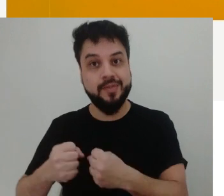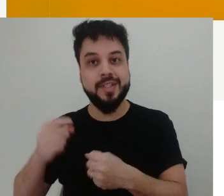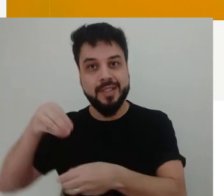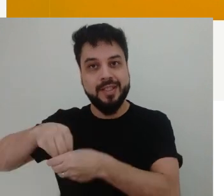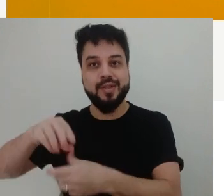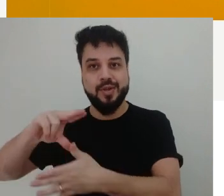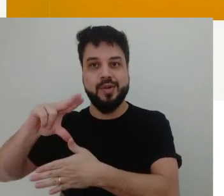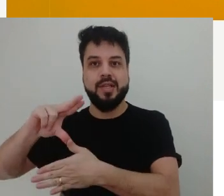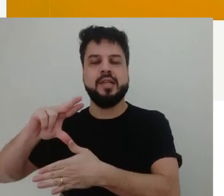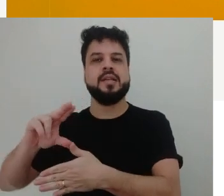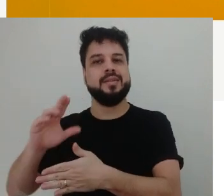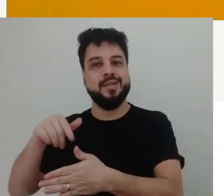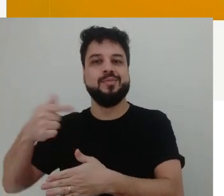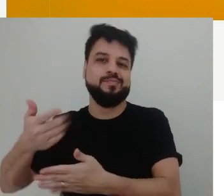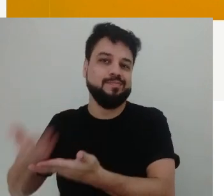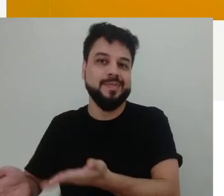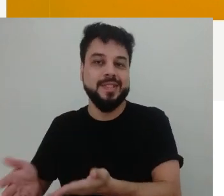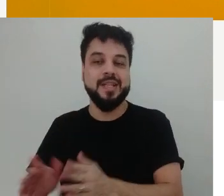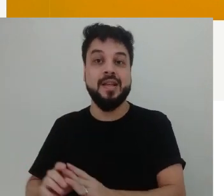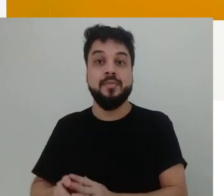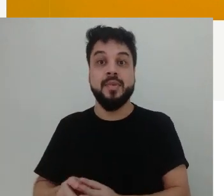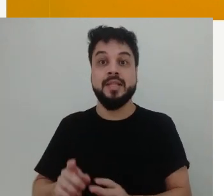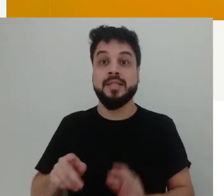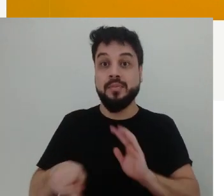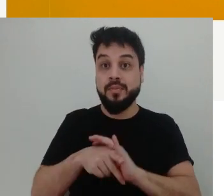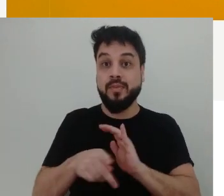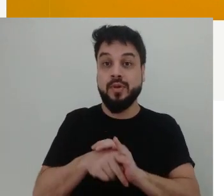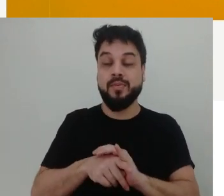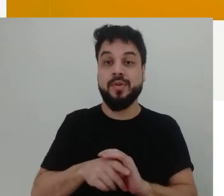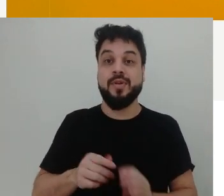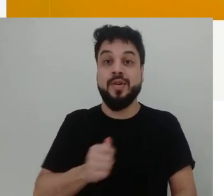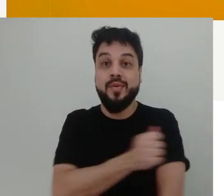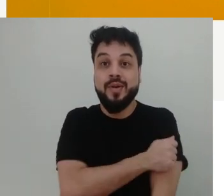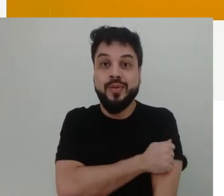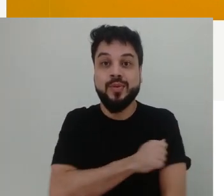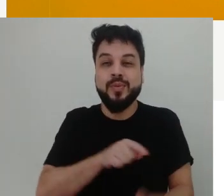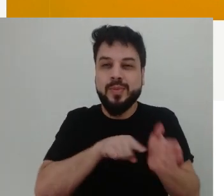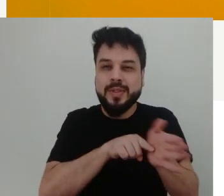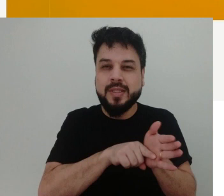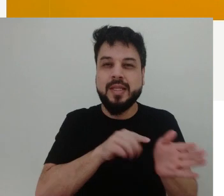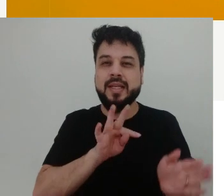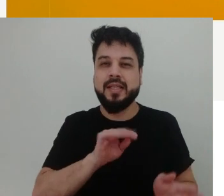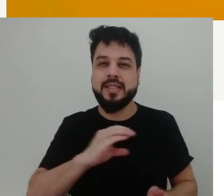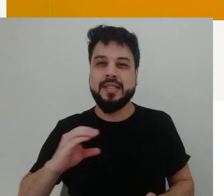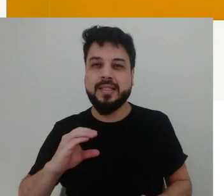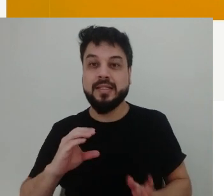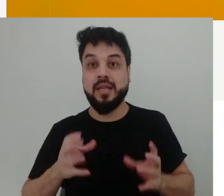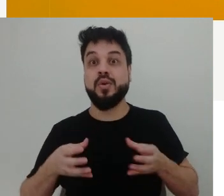queria fazer uma pergunta.